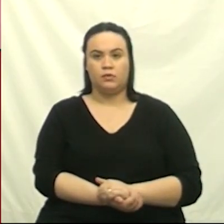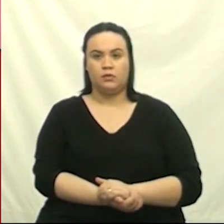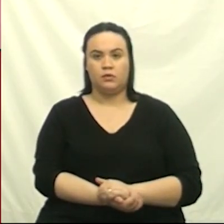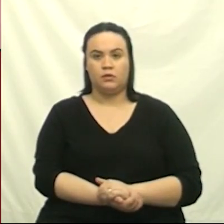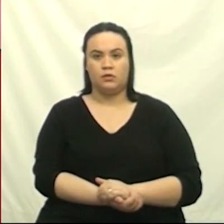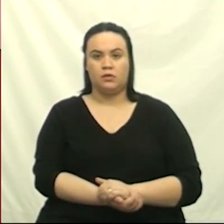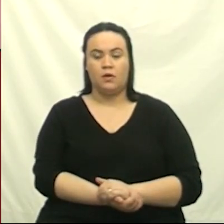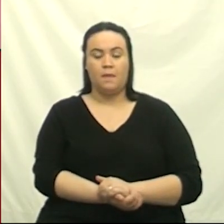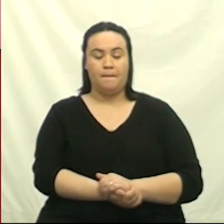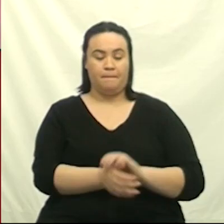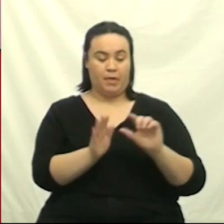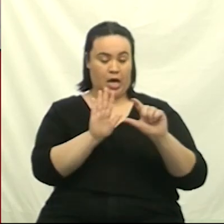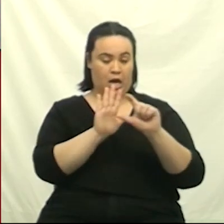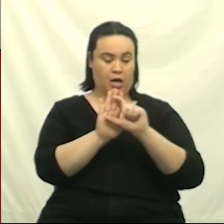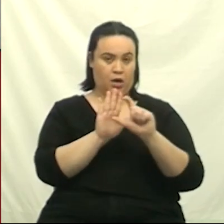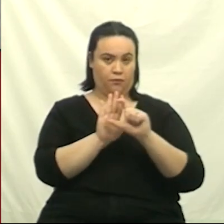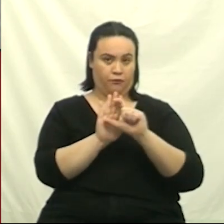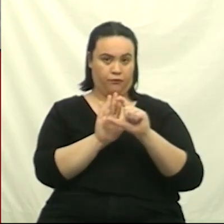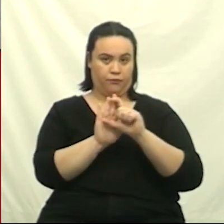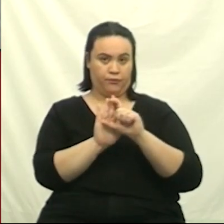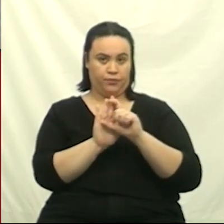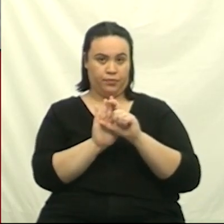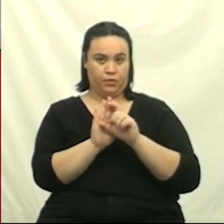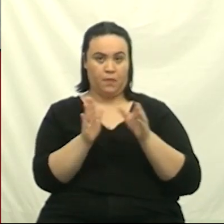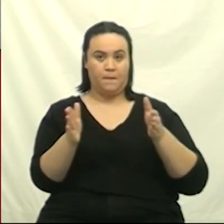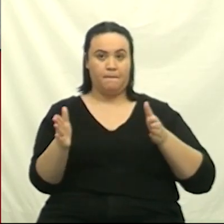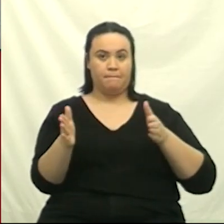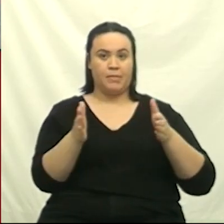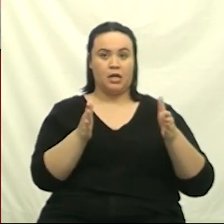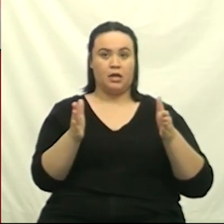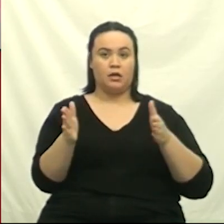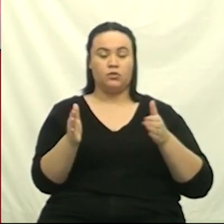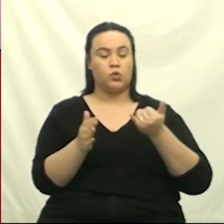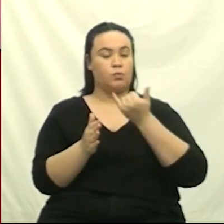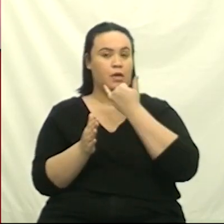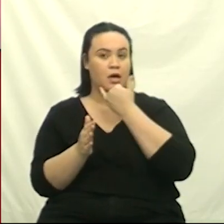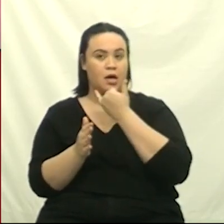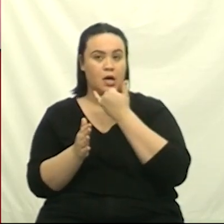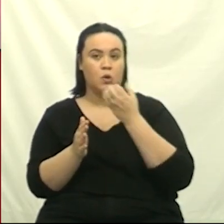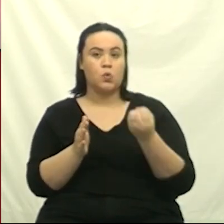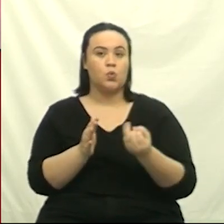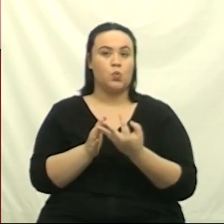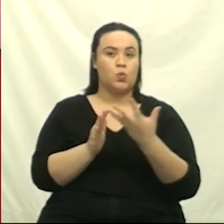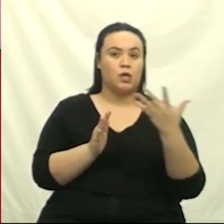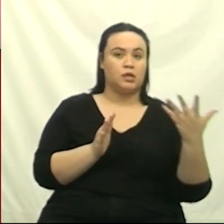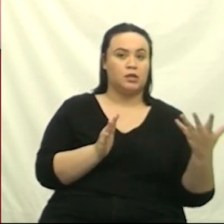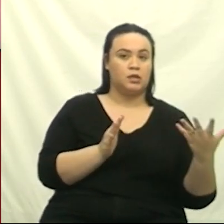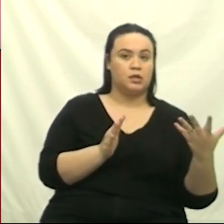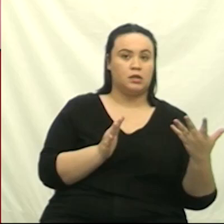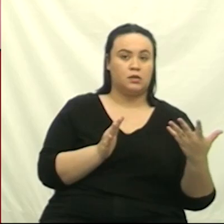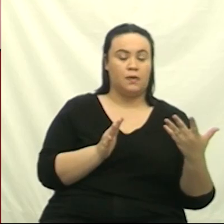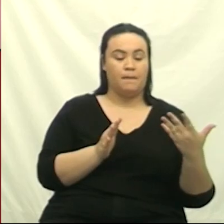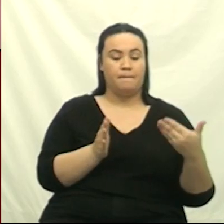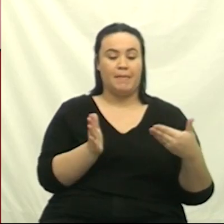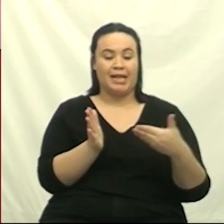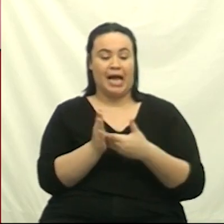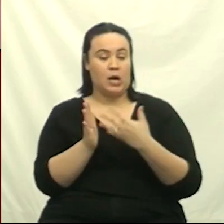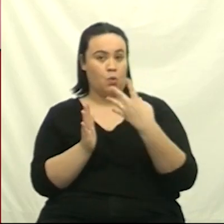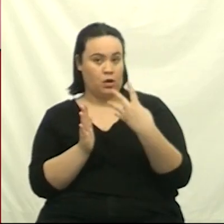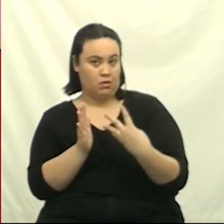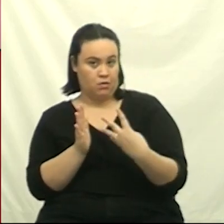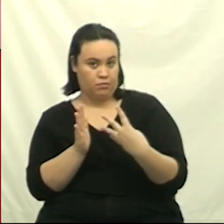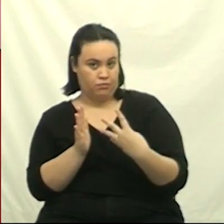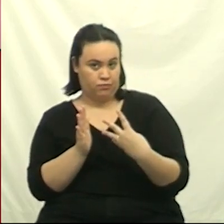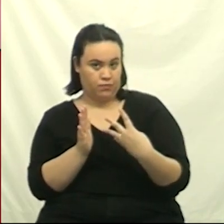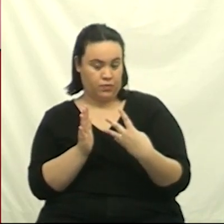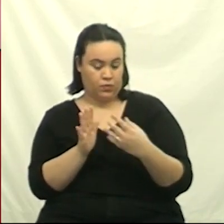parágrafo que fala sobre a quantidade de servidores a serem cedidos no máximo quatro e